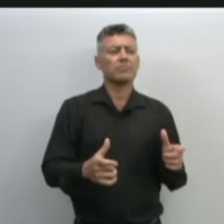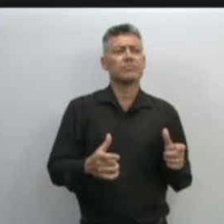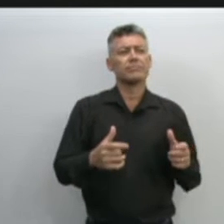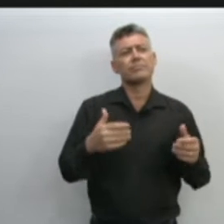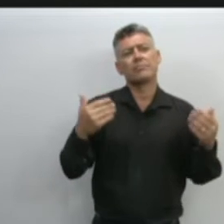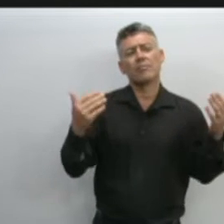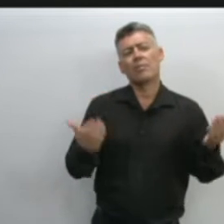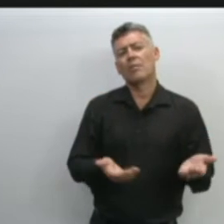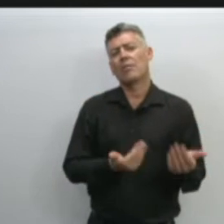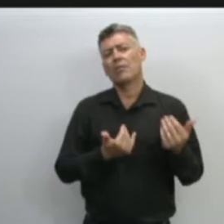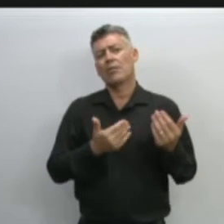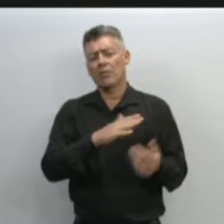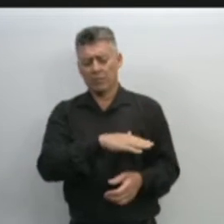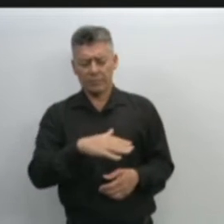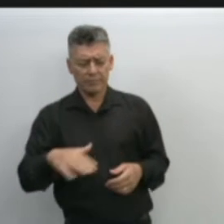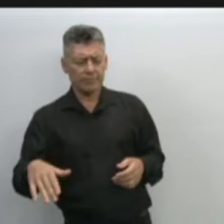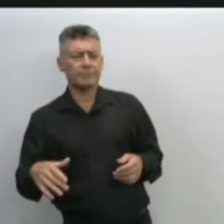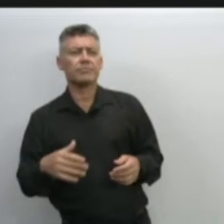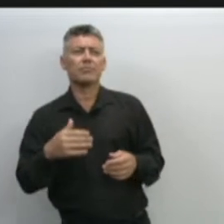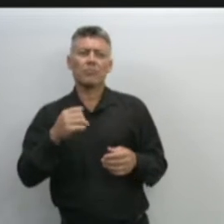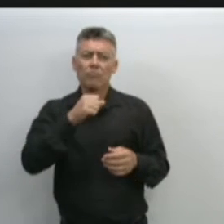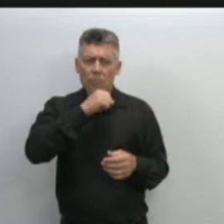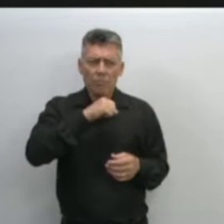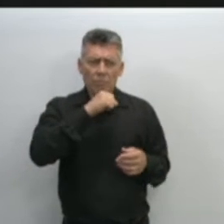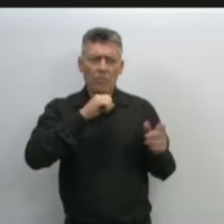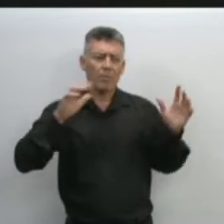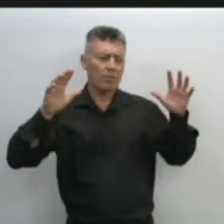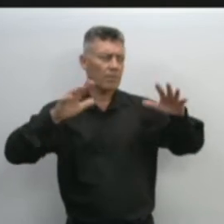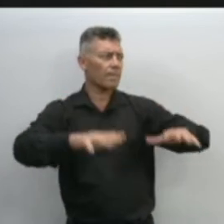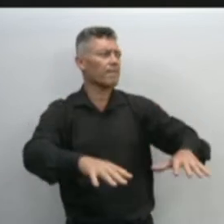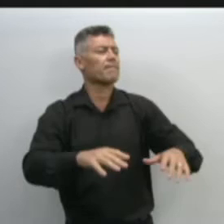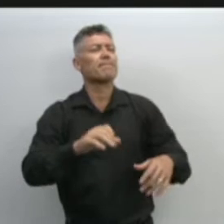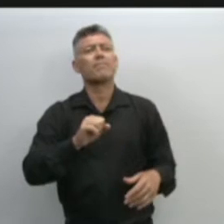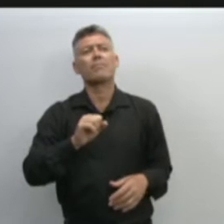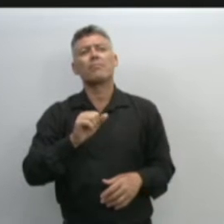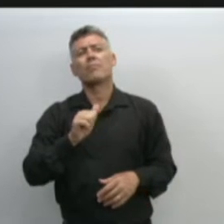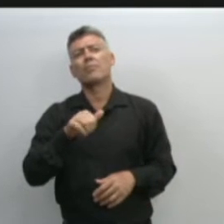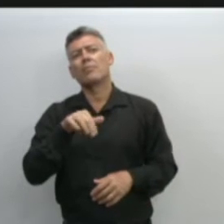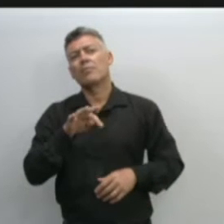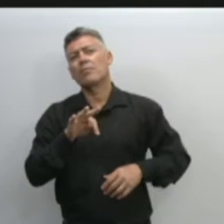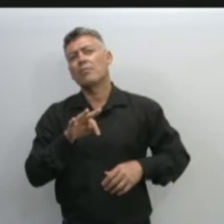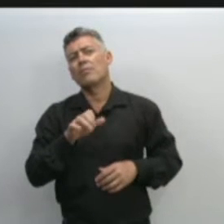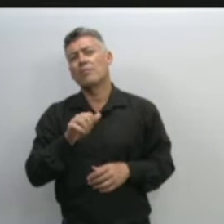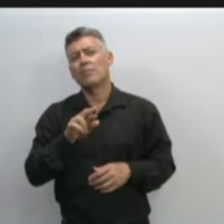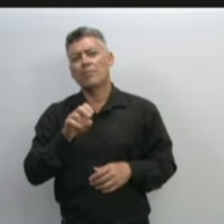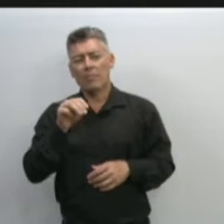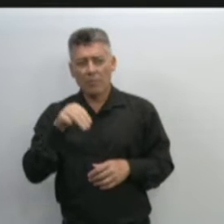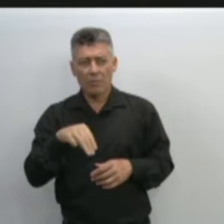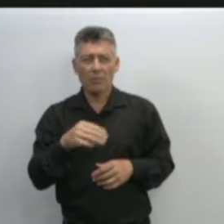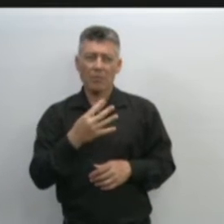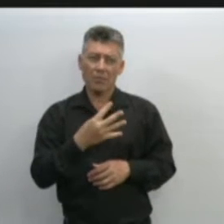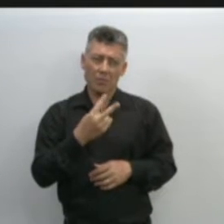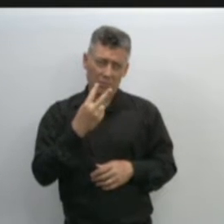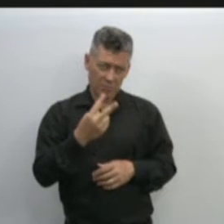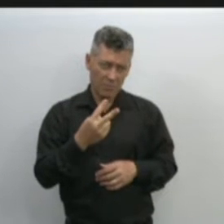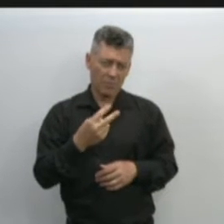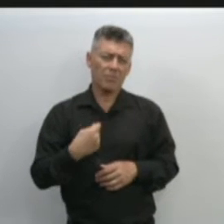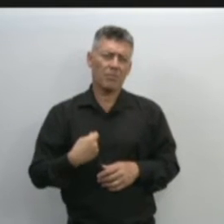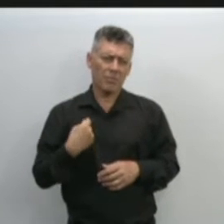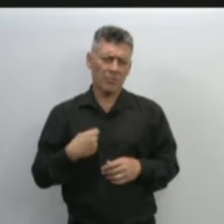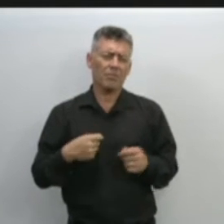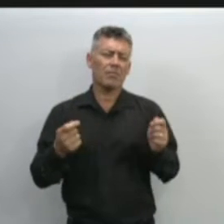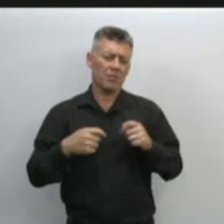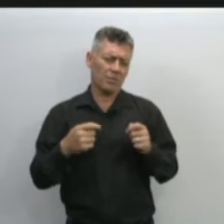jovens, como as crianças e os idosos. E o Conjunto Santarém, com 42 anos já de vida,